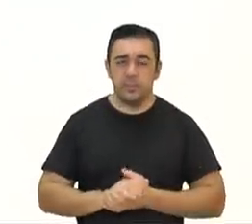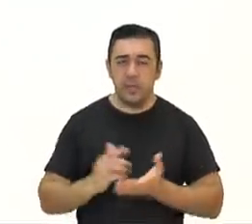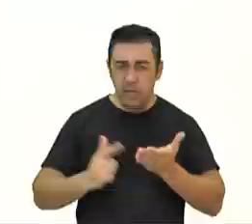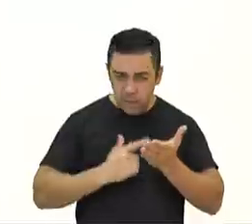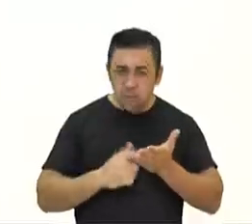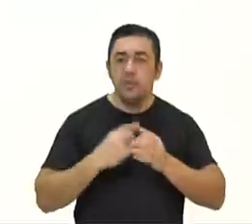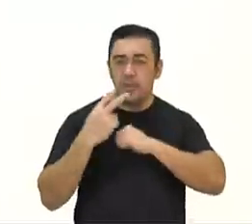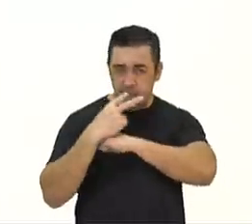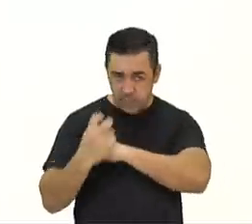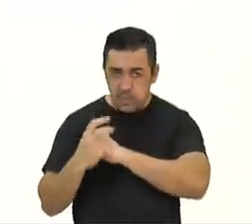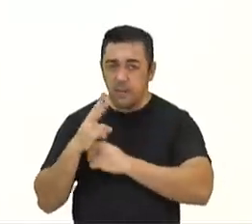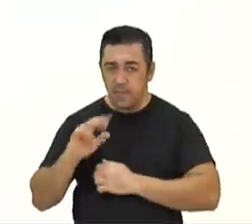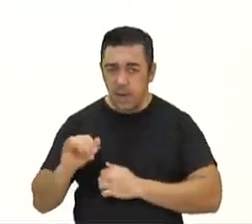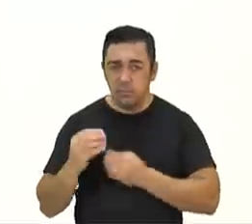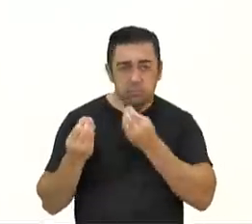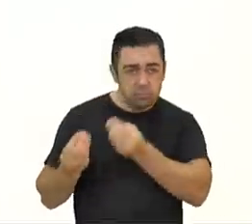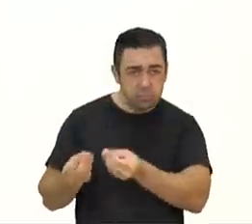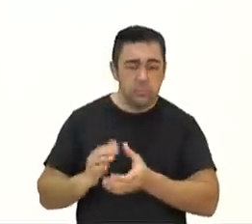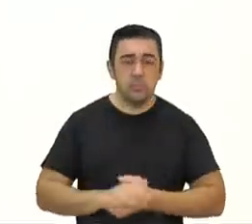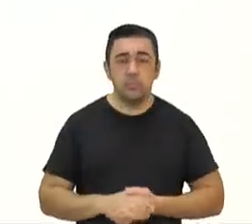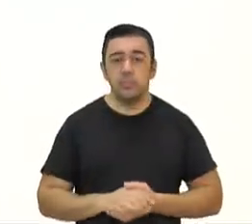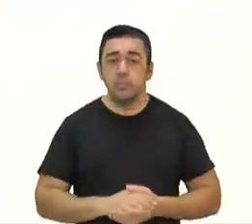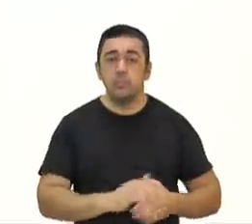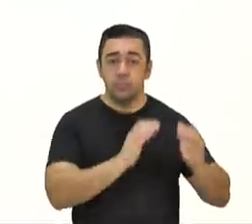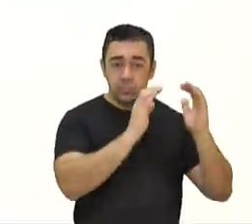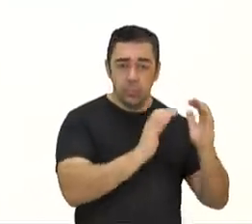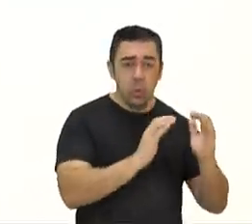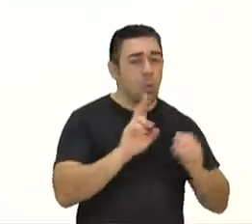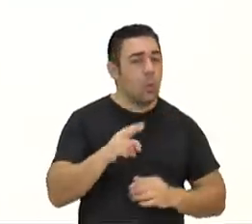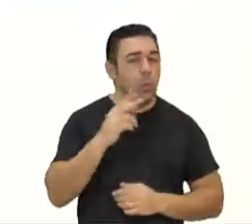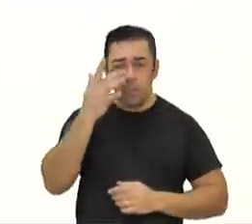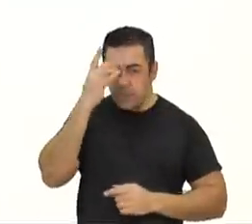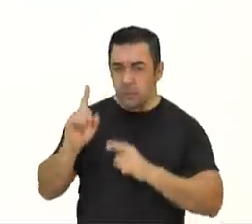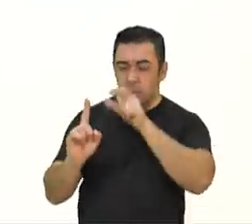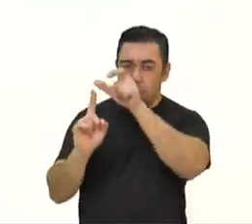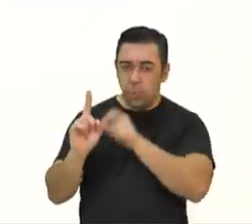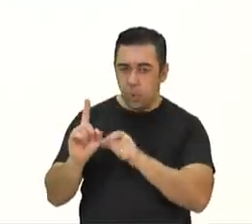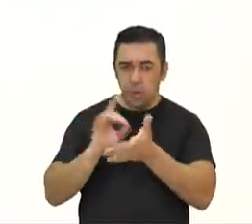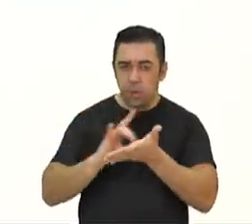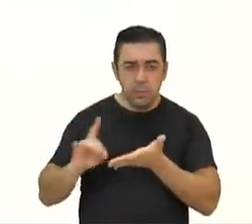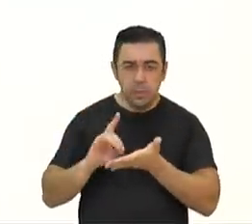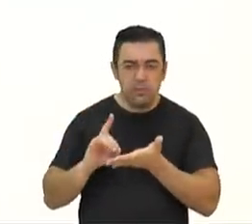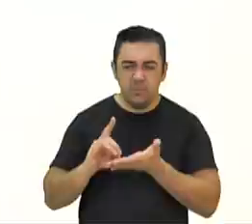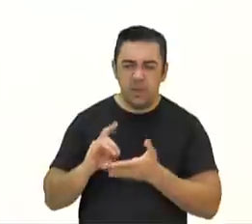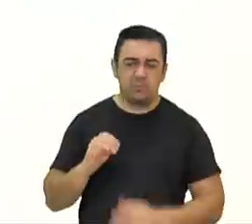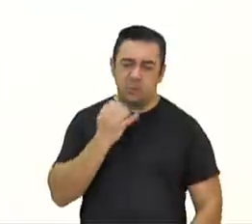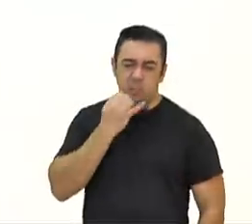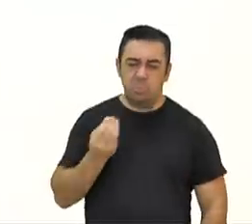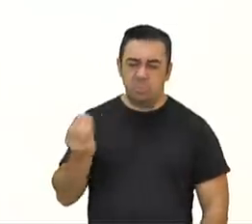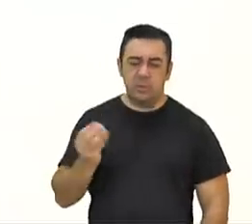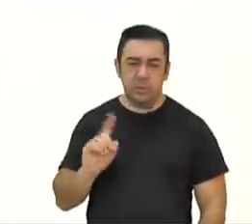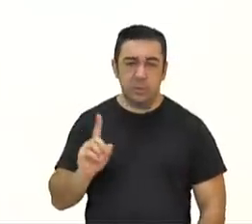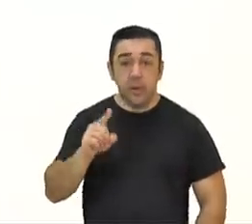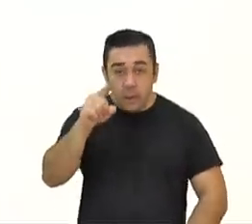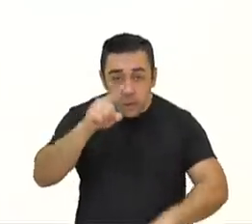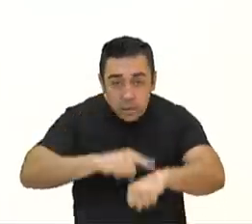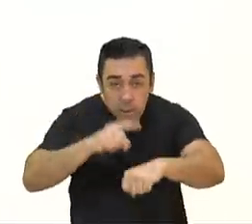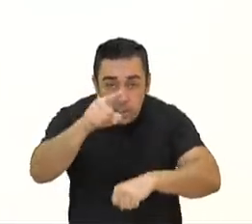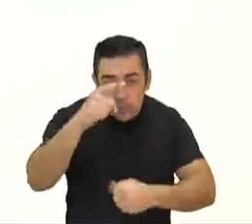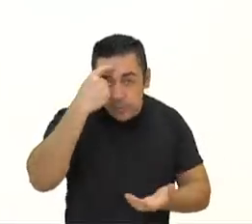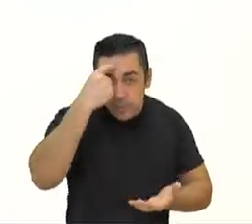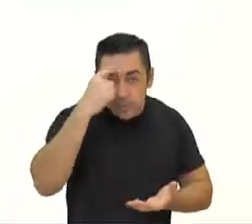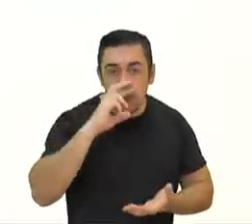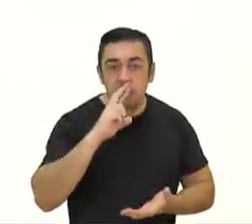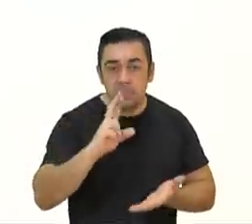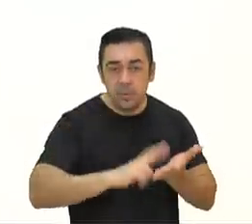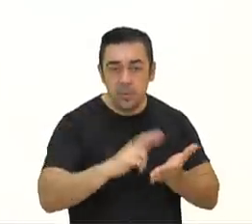será emprestado tranquilamente? Ou será que a antagonista arrumará uma desculpa para não emprestá-lo? Um tempo para vocês pensarem essa